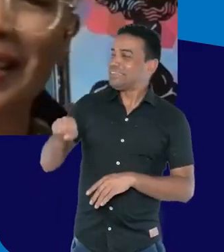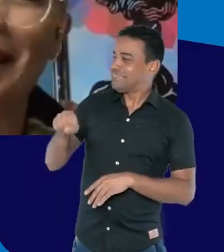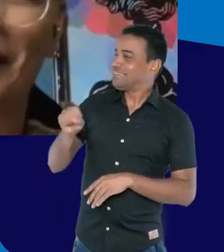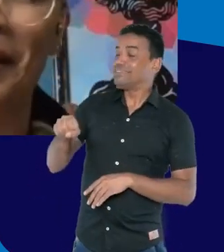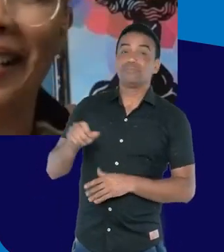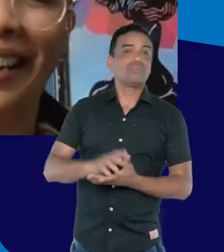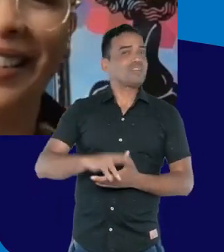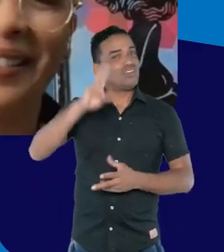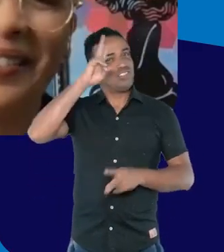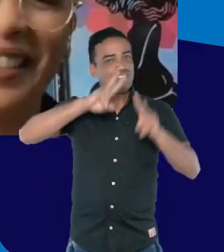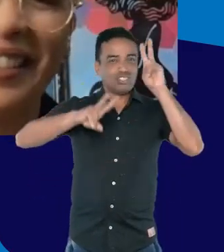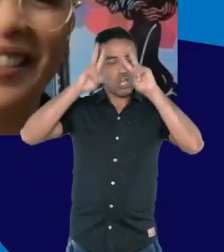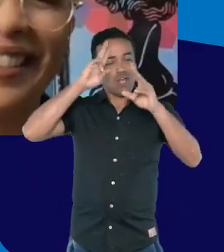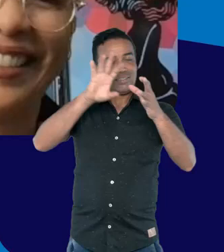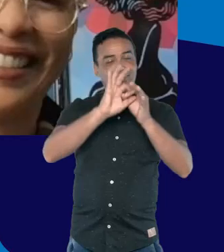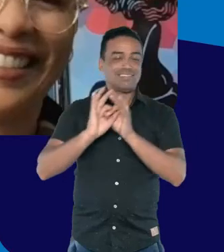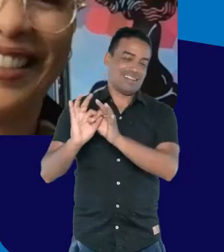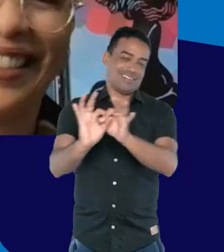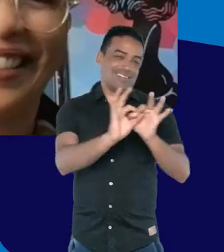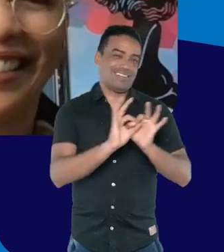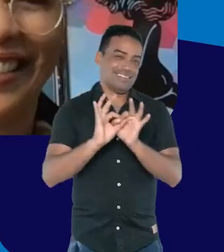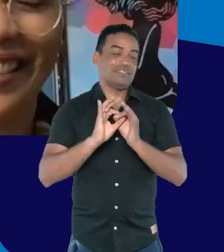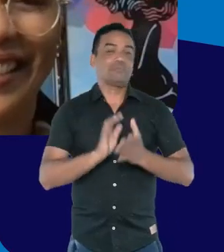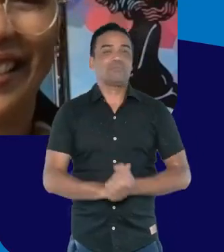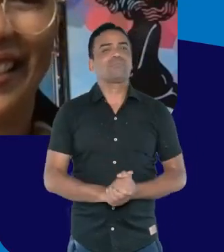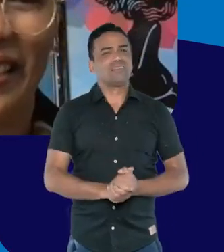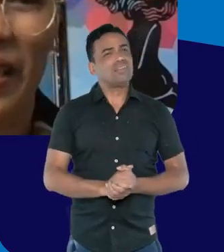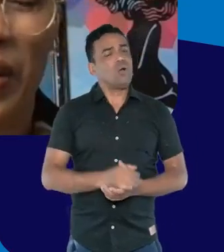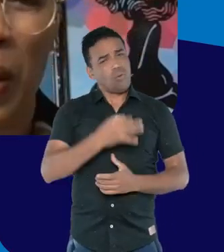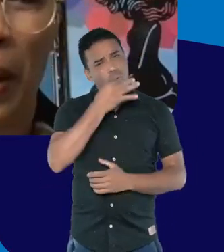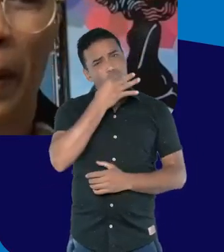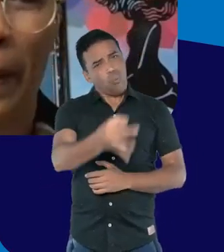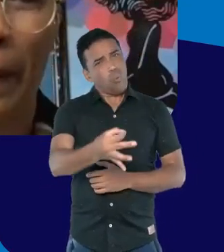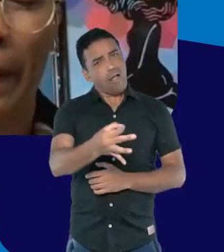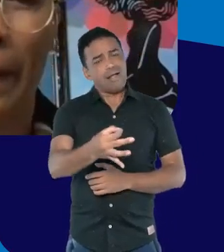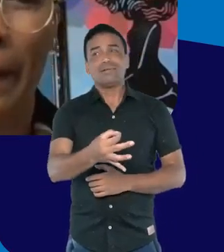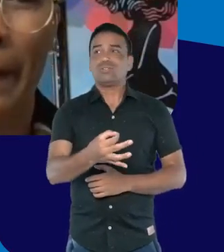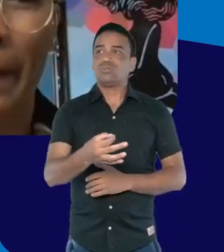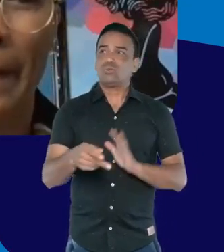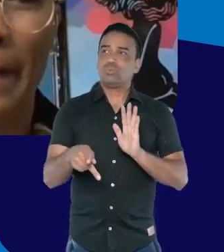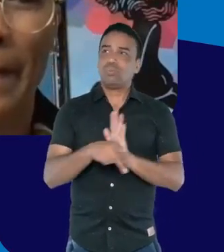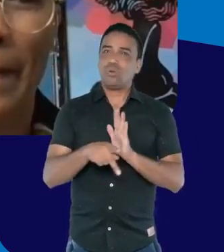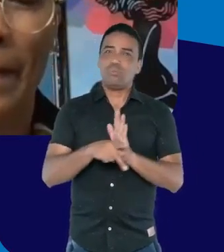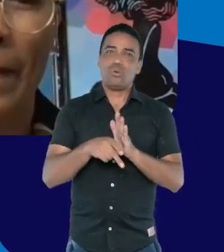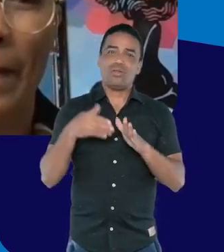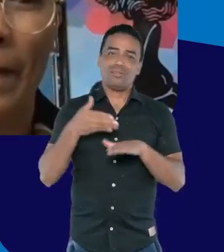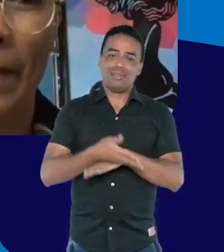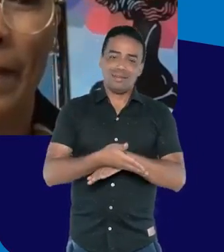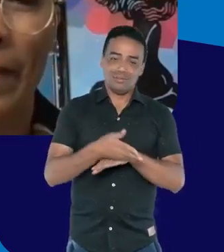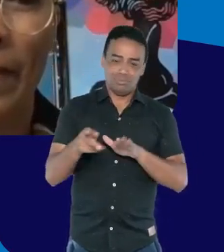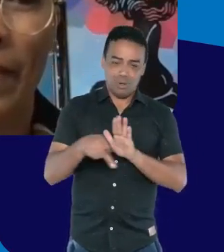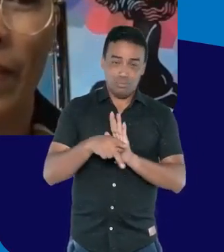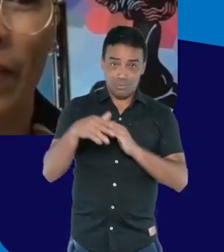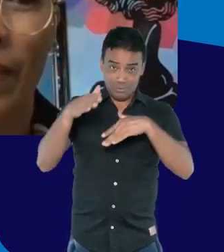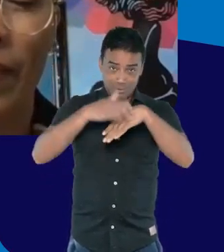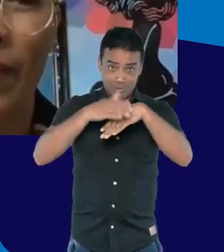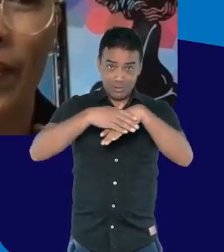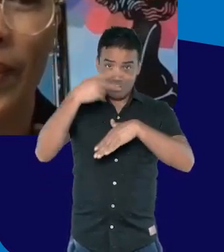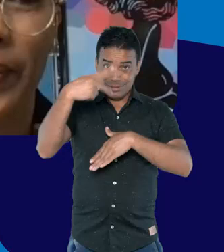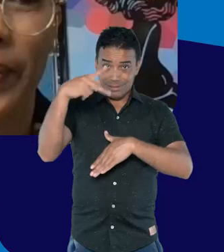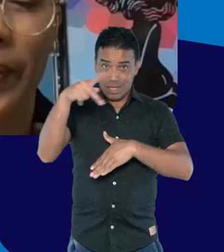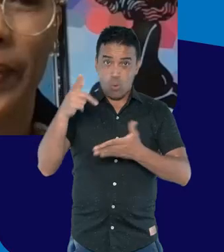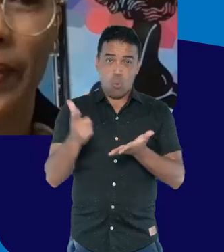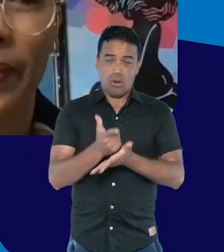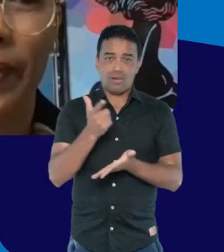Essas histórias se conectam mesmo. E uma coisa que eu acho, entrando também mais um pouco no seu livro, que eu acho